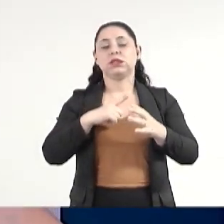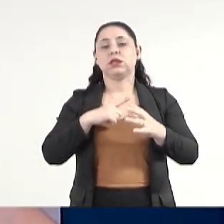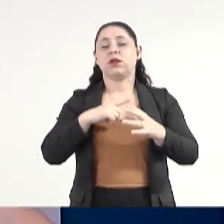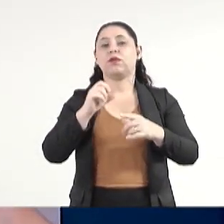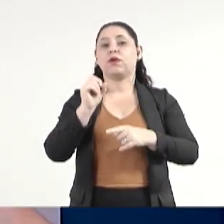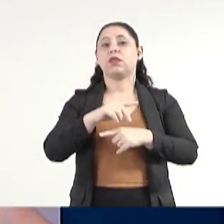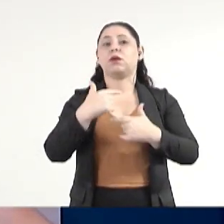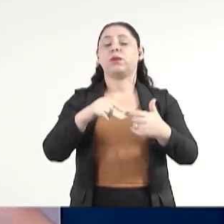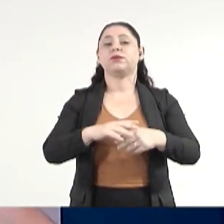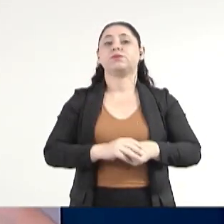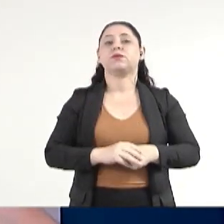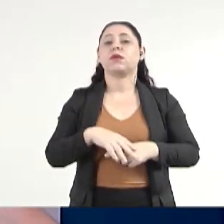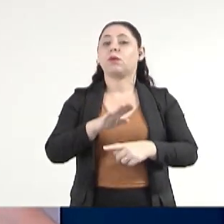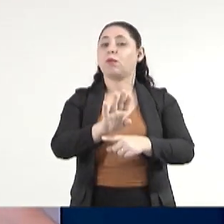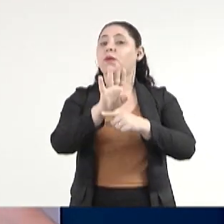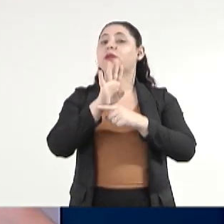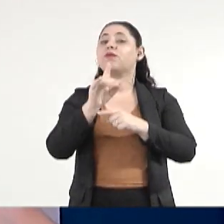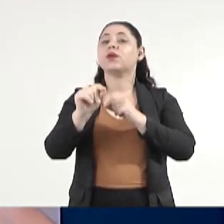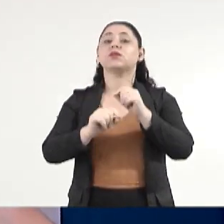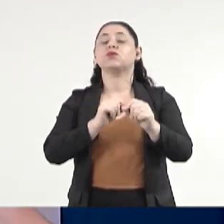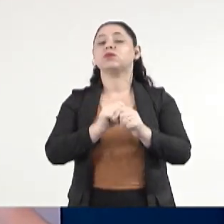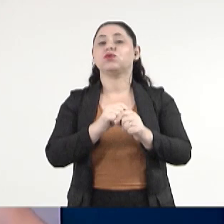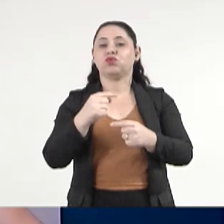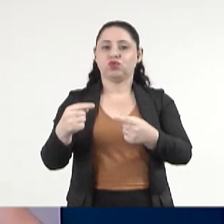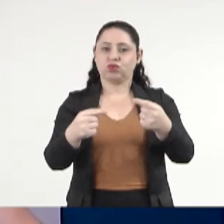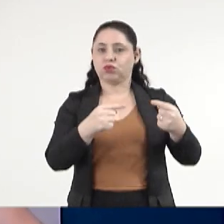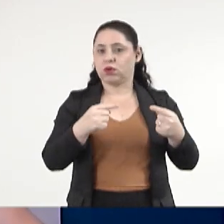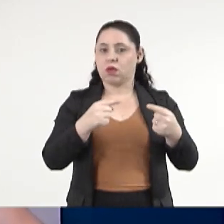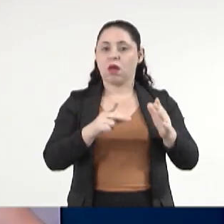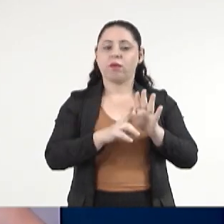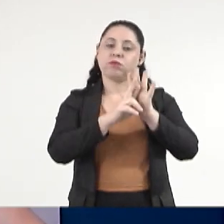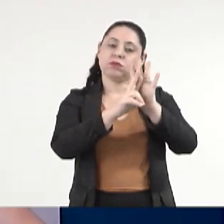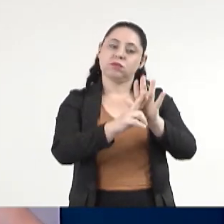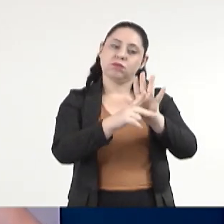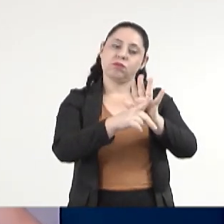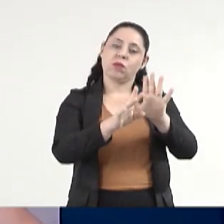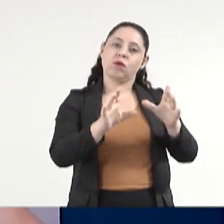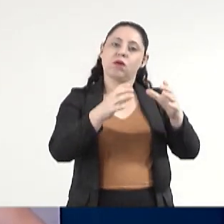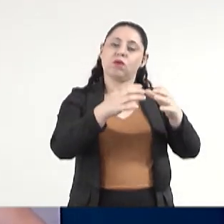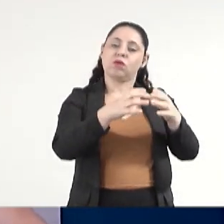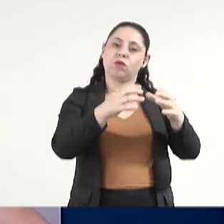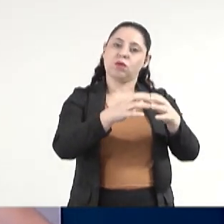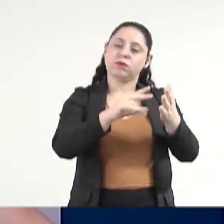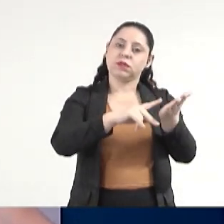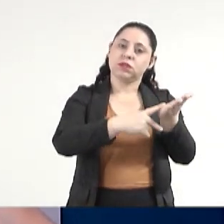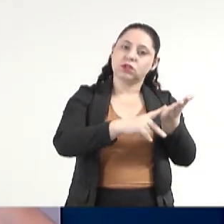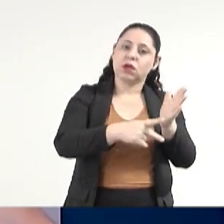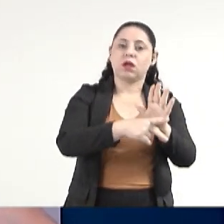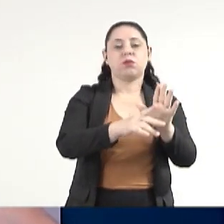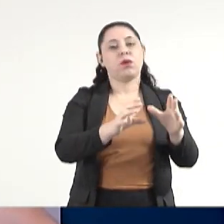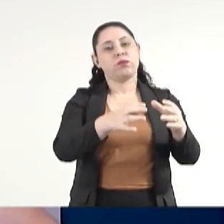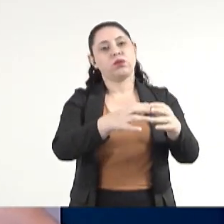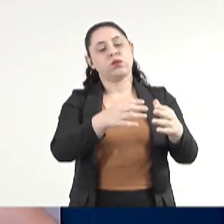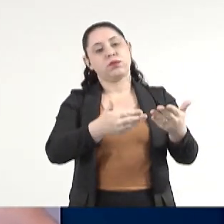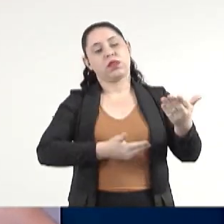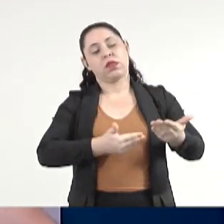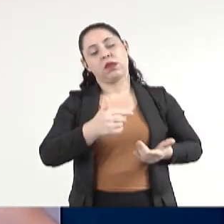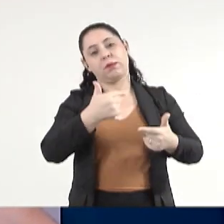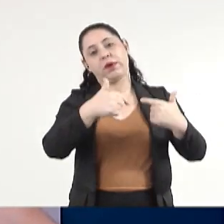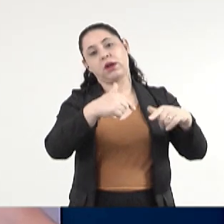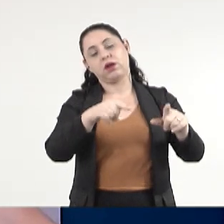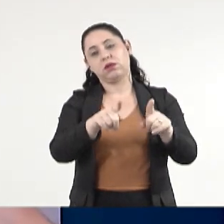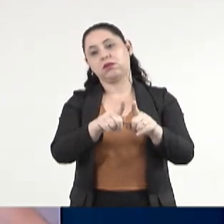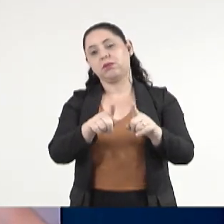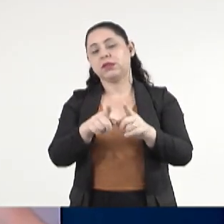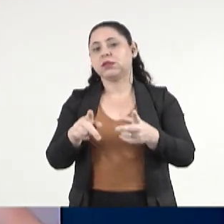e carreiras. Benefícios esses que foram discutidos, né, por representação dos servidores, através de sindicatos,